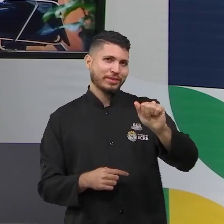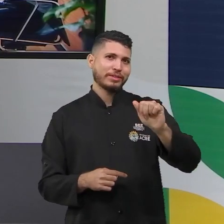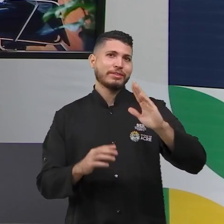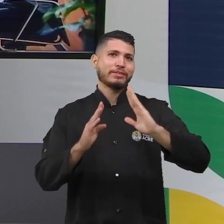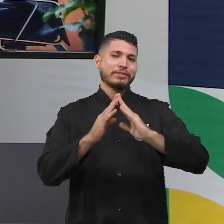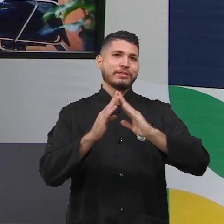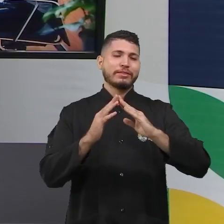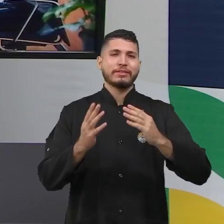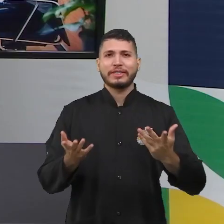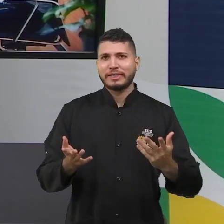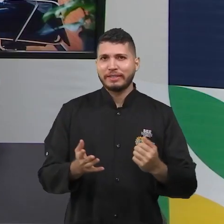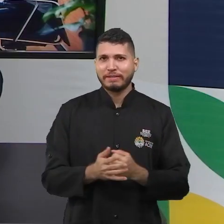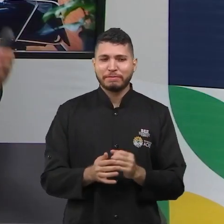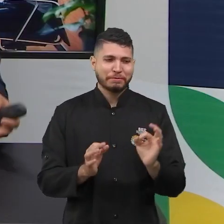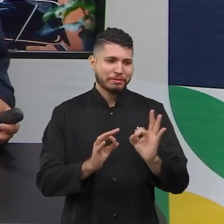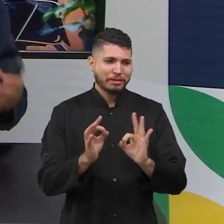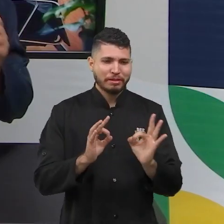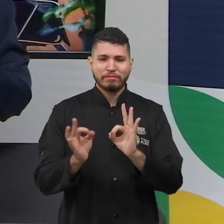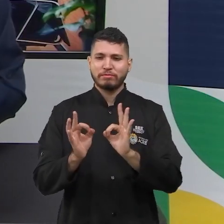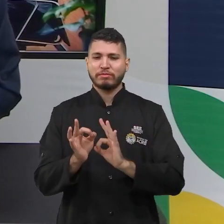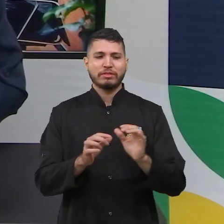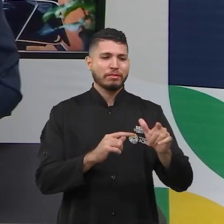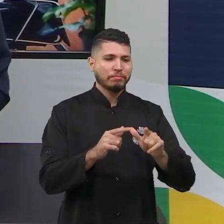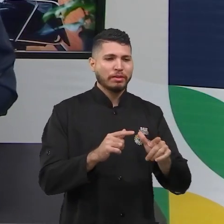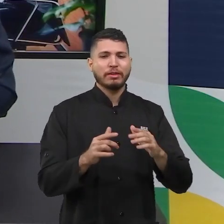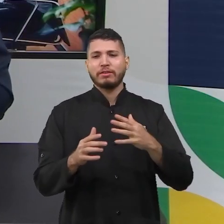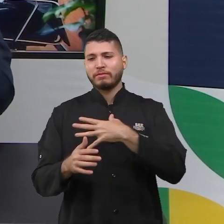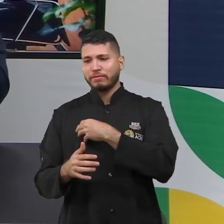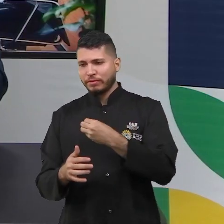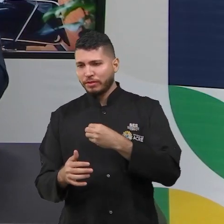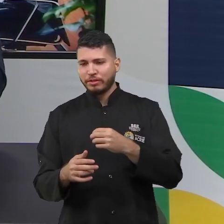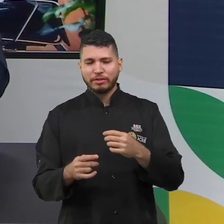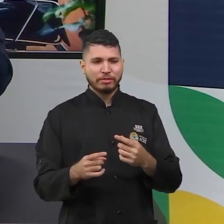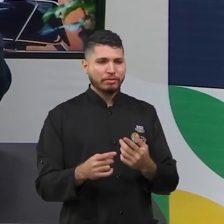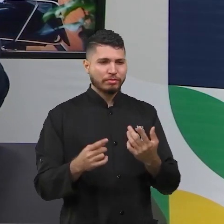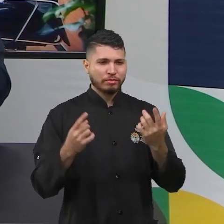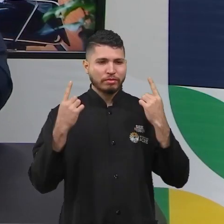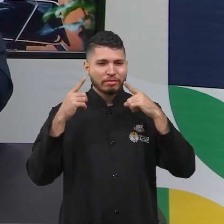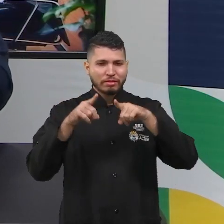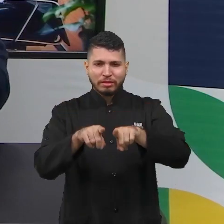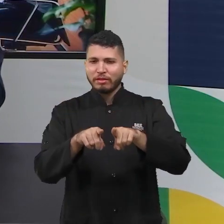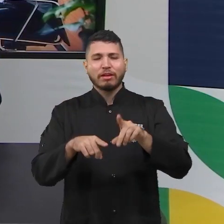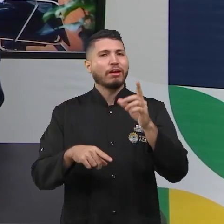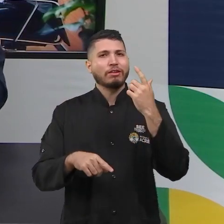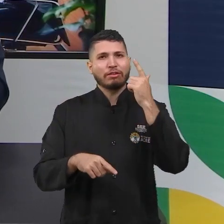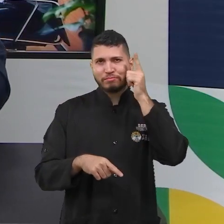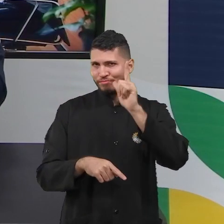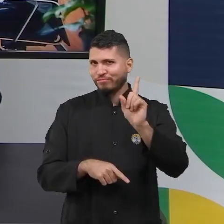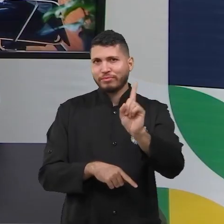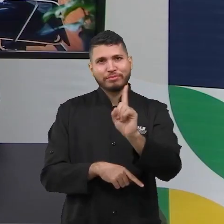do trabalho e também dar conta de filho. Então, percebam aí a questão que é bem interessante